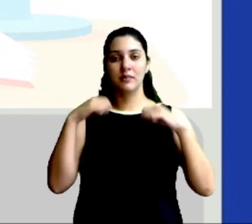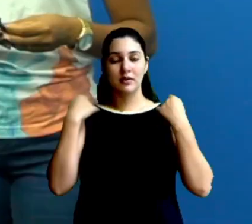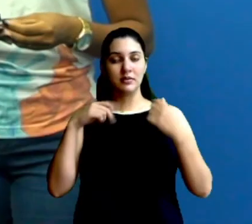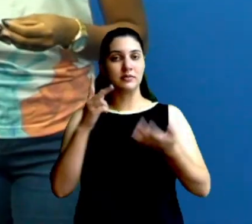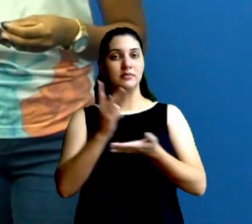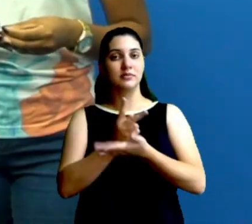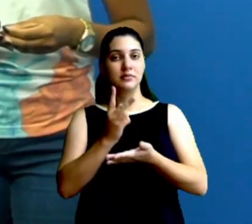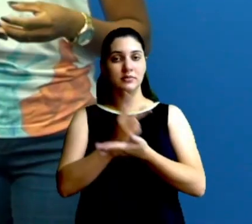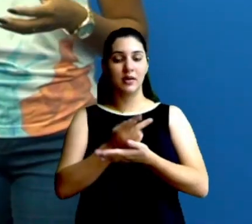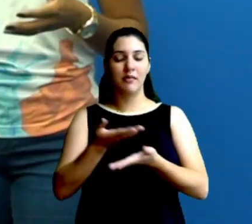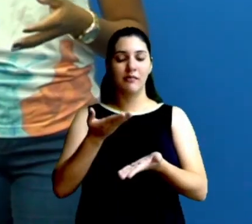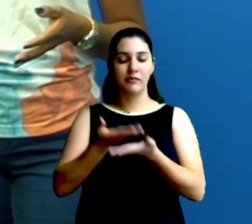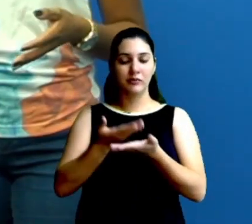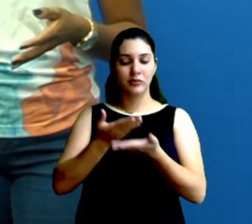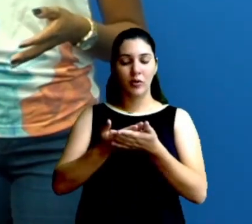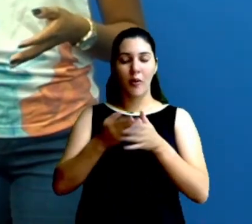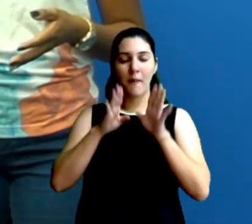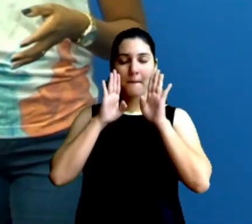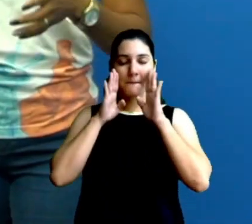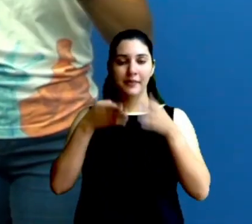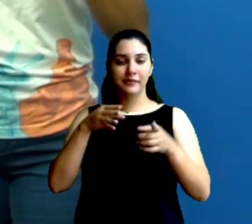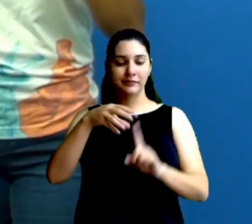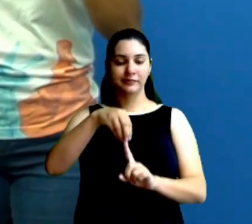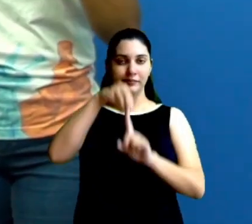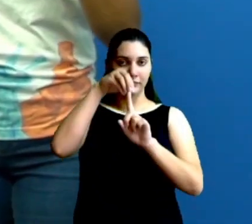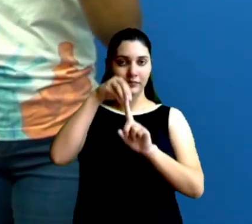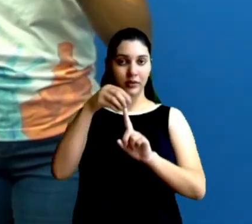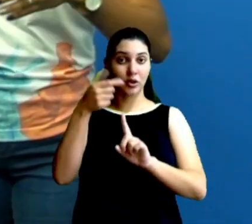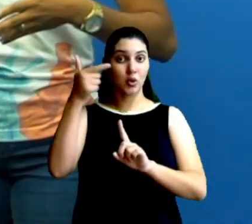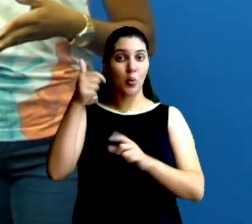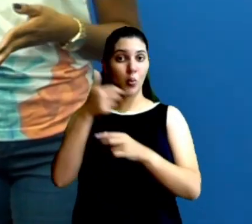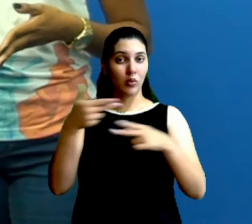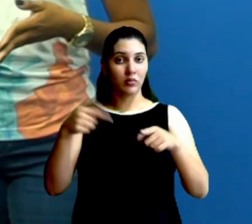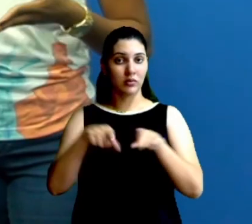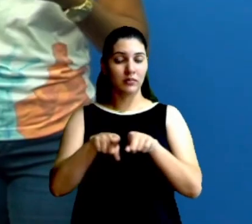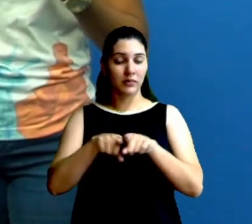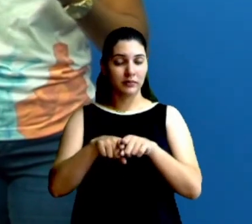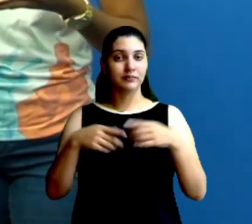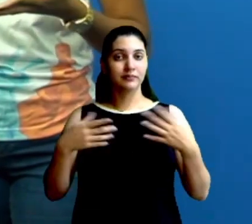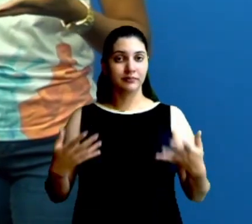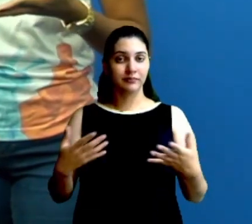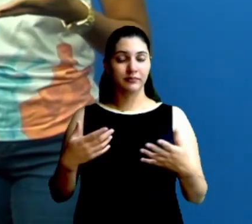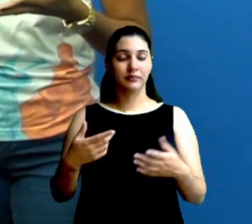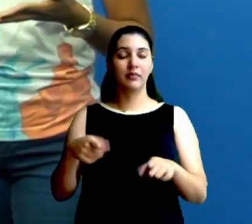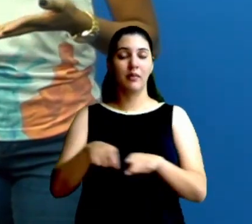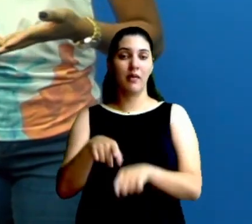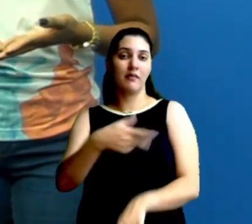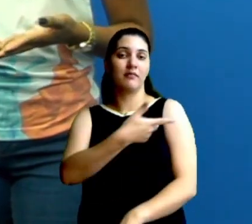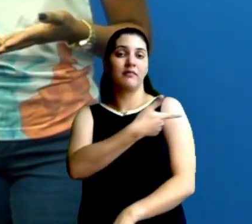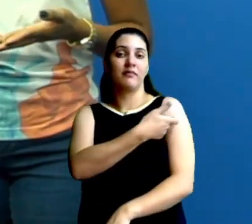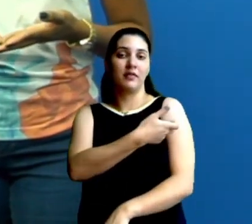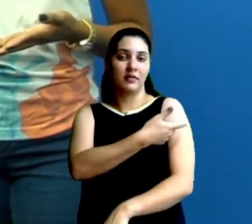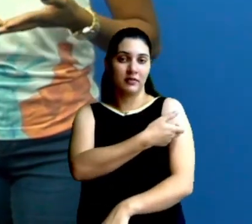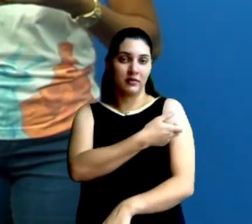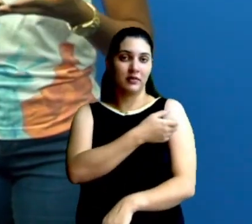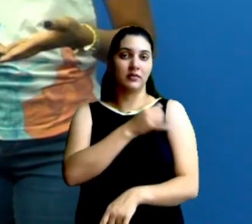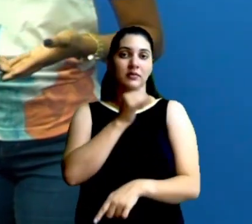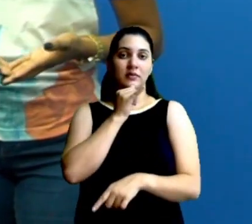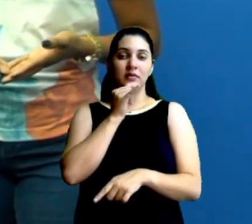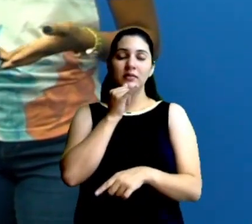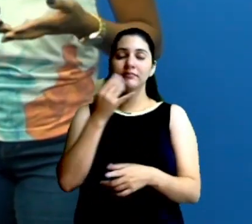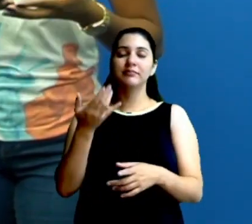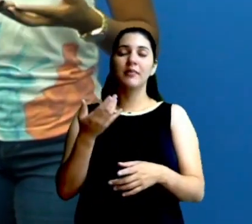sempre ter o estudo como nossa prioridade. E outra coisa, gente, vacinação, dá bandeira não,